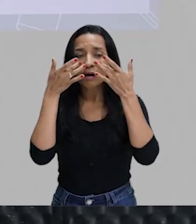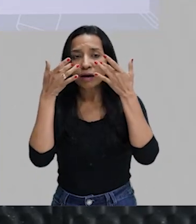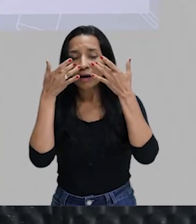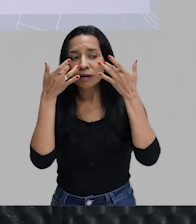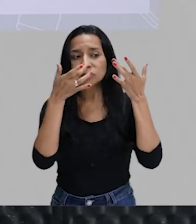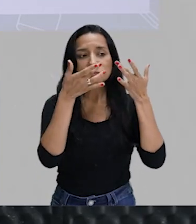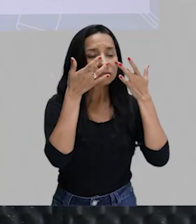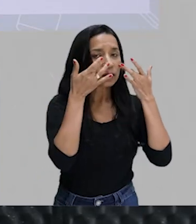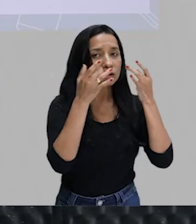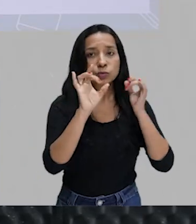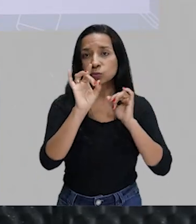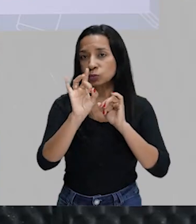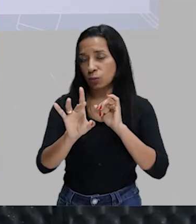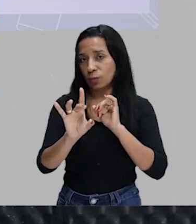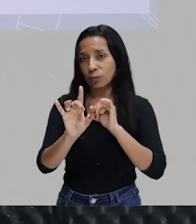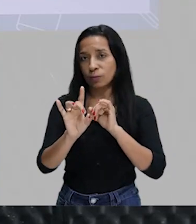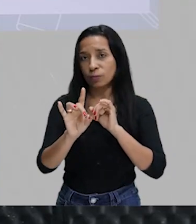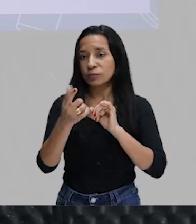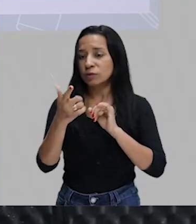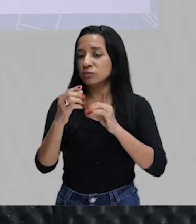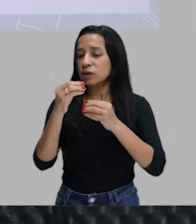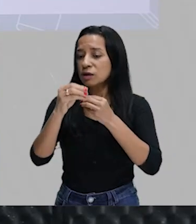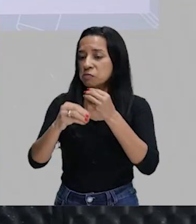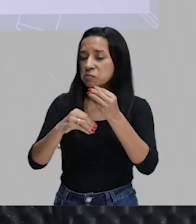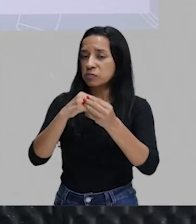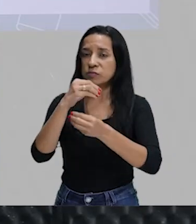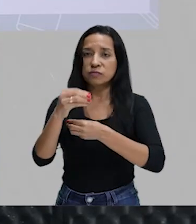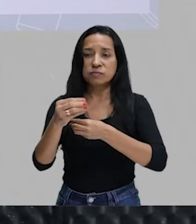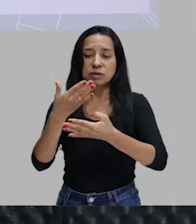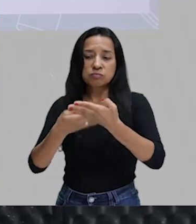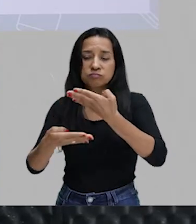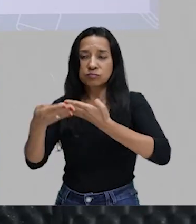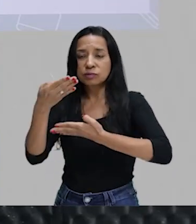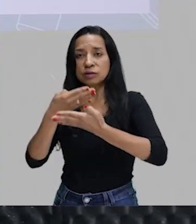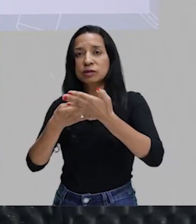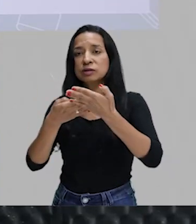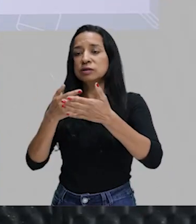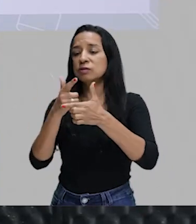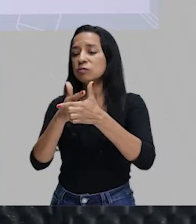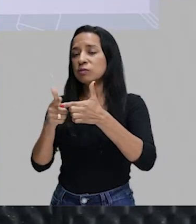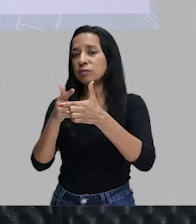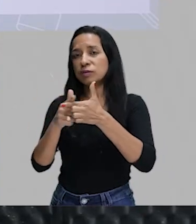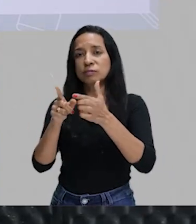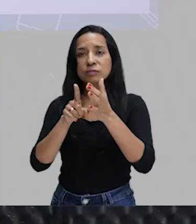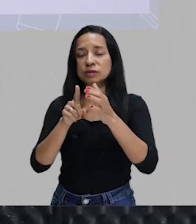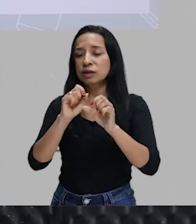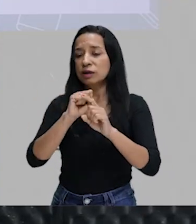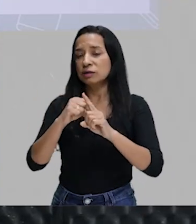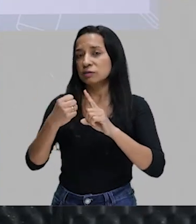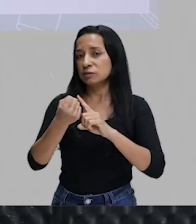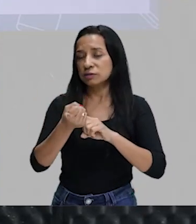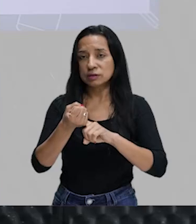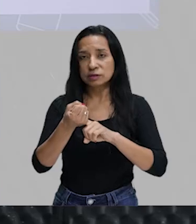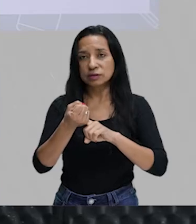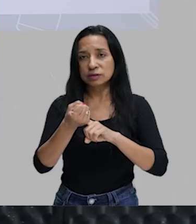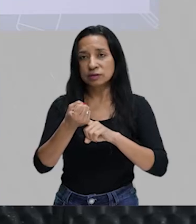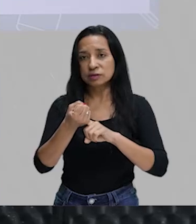trabalhava-se somente isso, não havia nenhum envolvimento com questões sociais, nenhuma denúncia de...